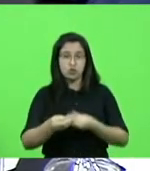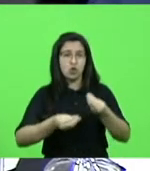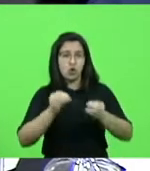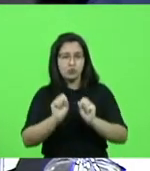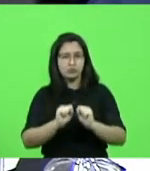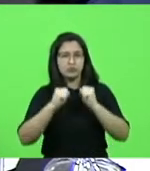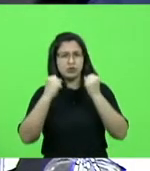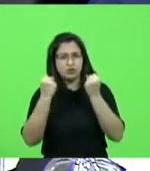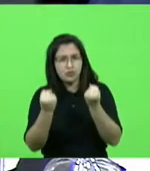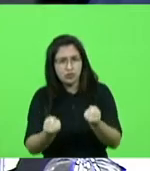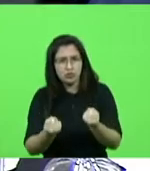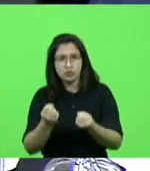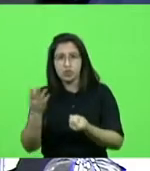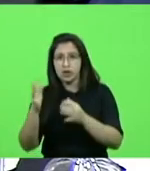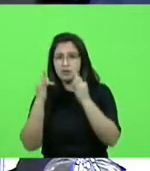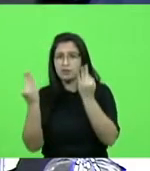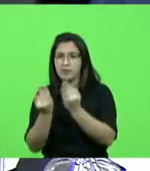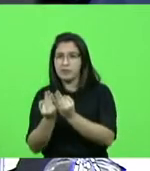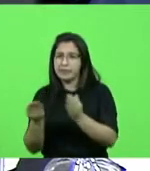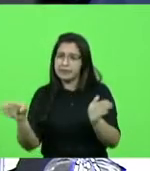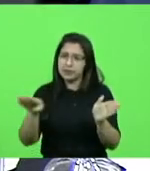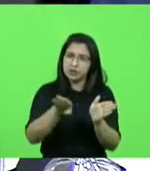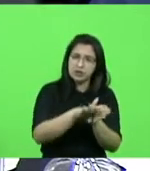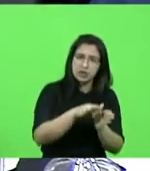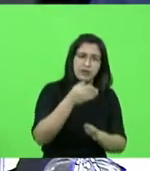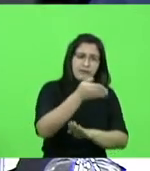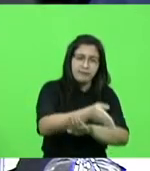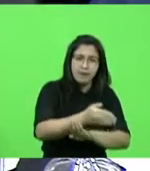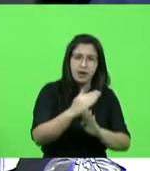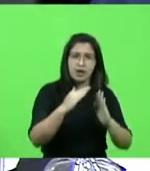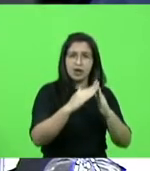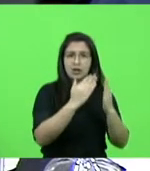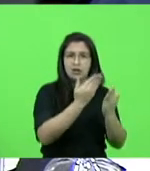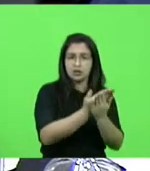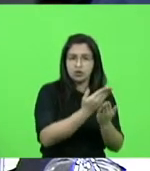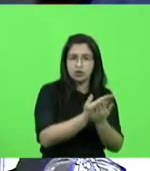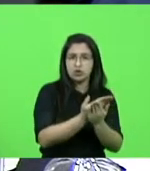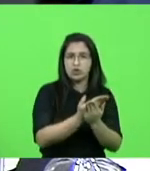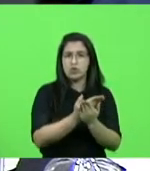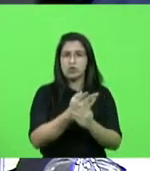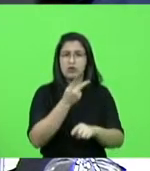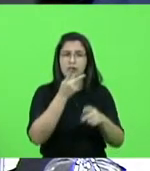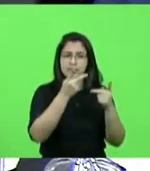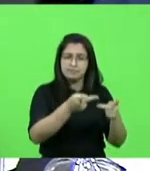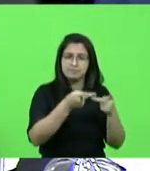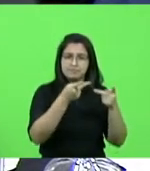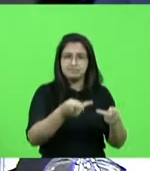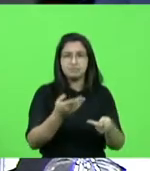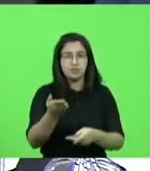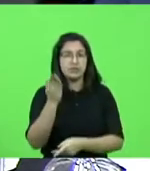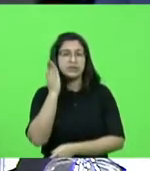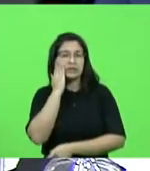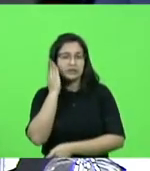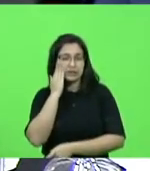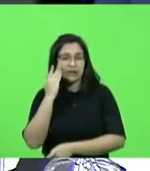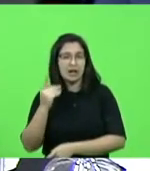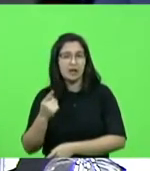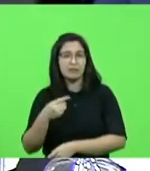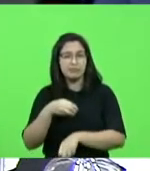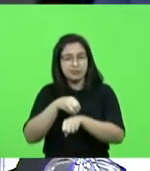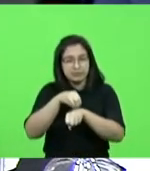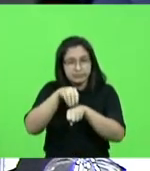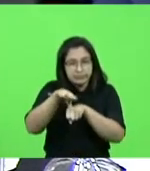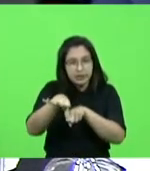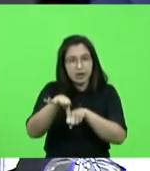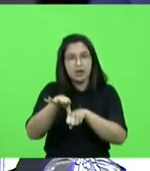para a escola, né? Vossa Excelência já foi prefeito. Sabe o quanto a gente orienta as escolas, deputado Berlanda,